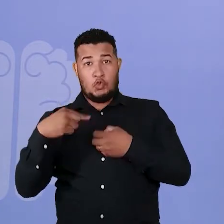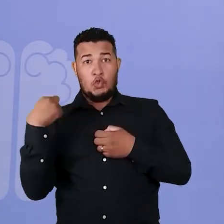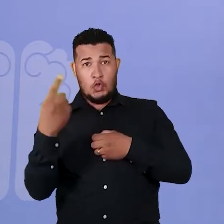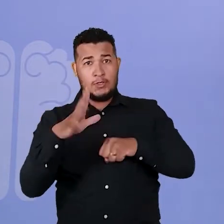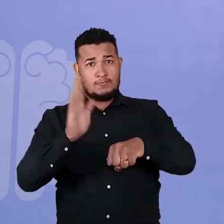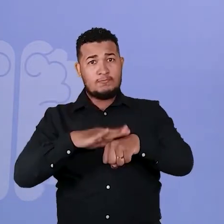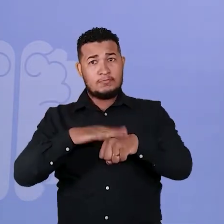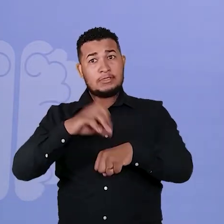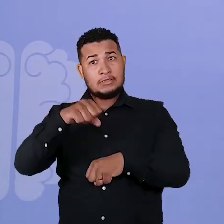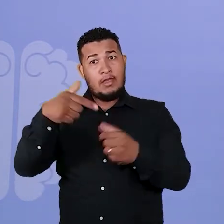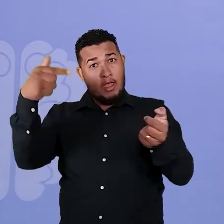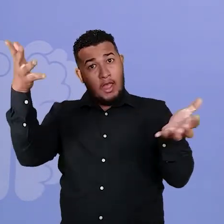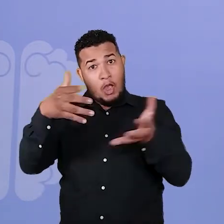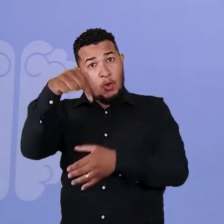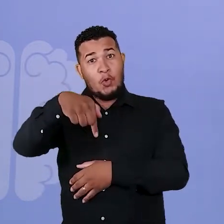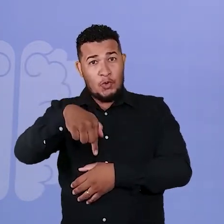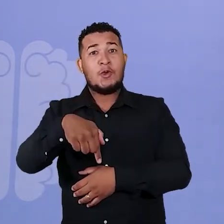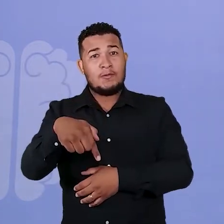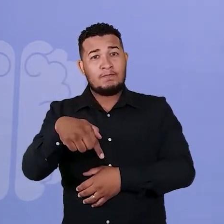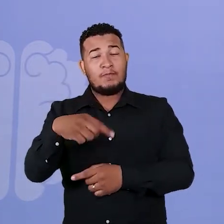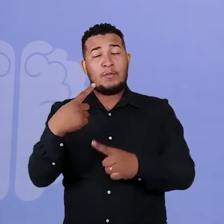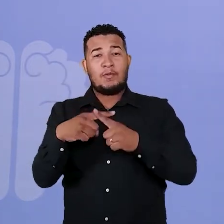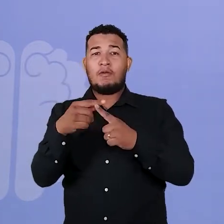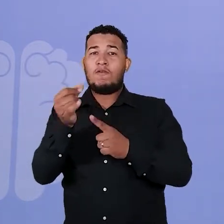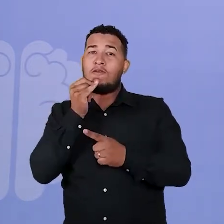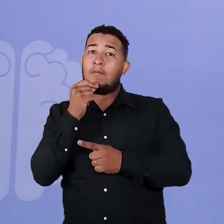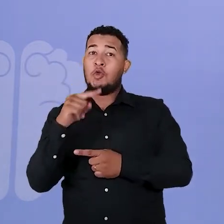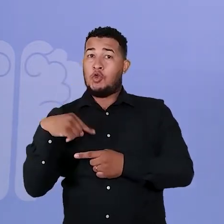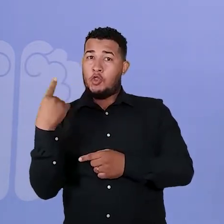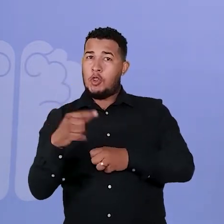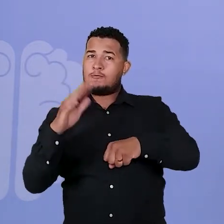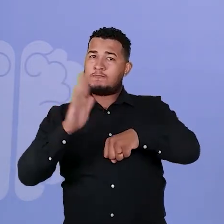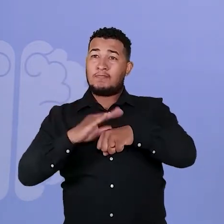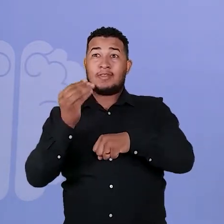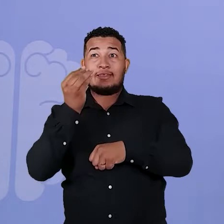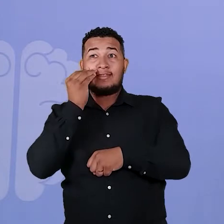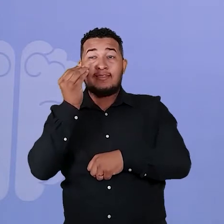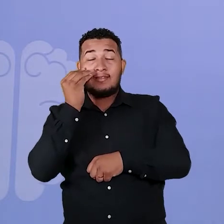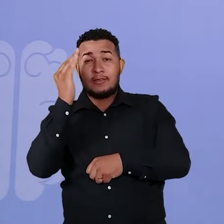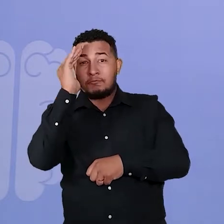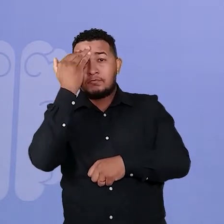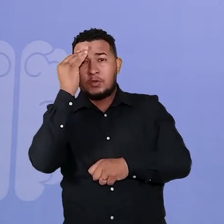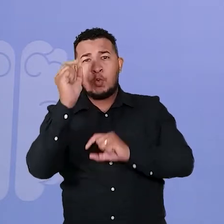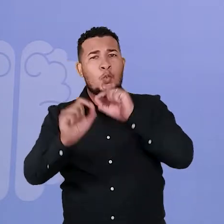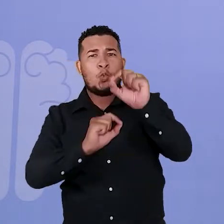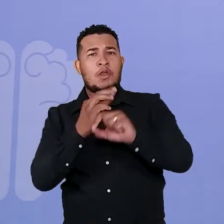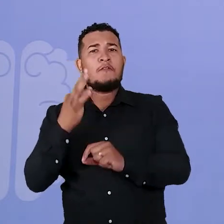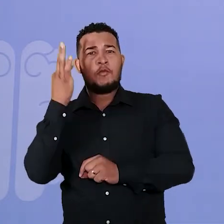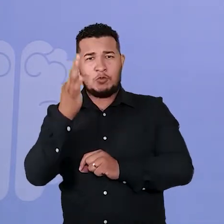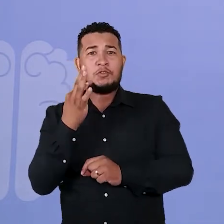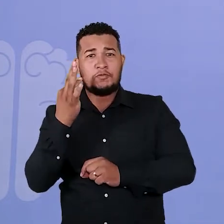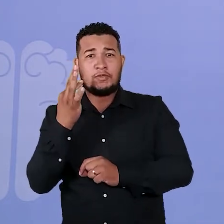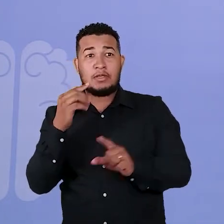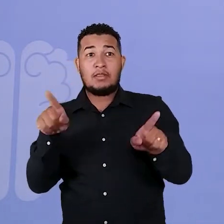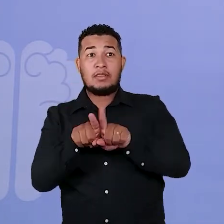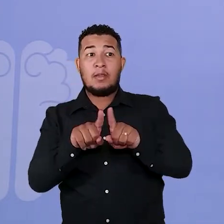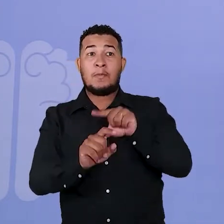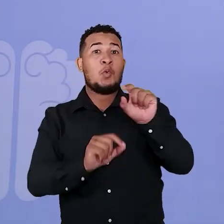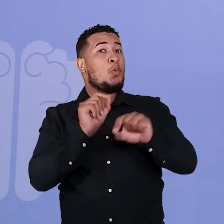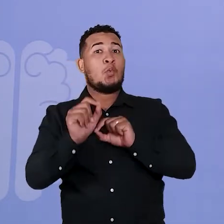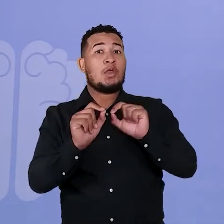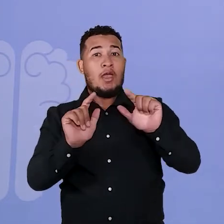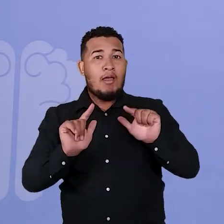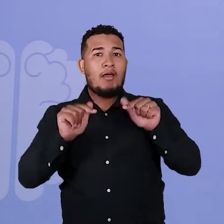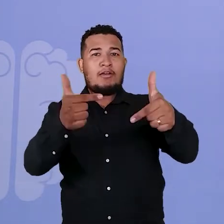perceber, nós estamos fazendo isso aqui e agora, porque nós estamos tentando entender o que é